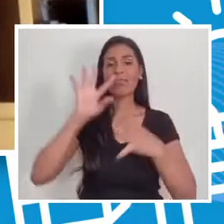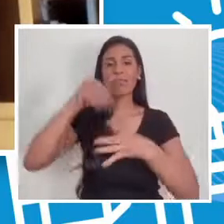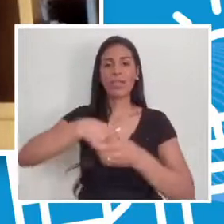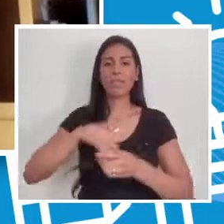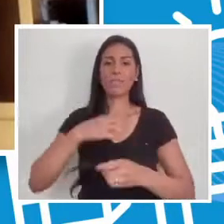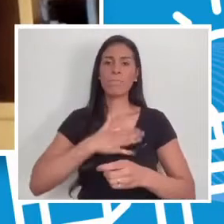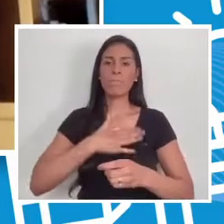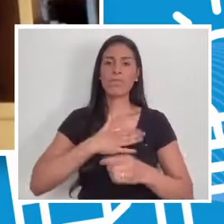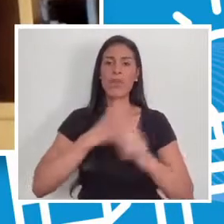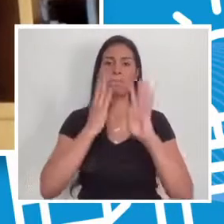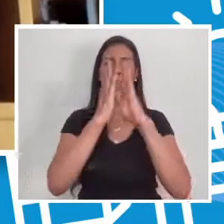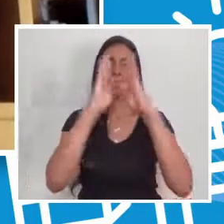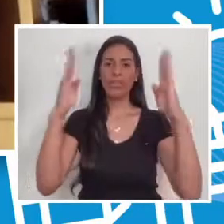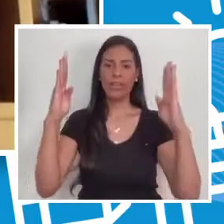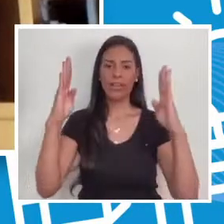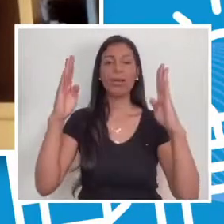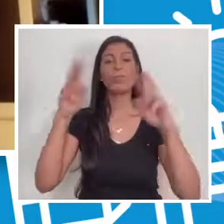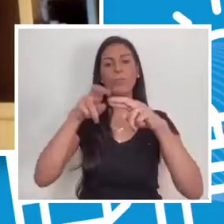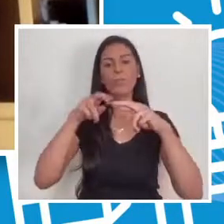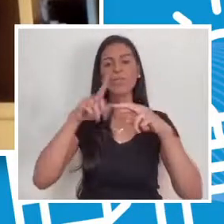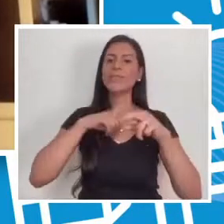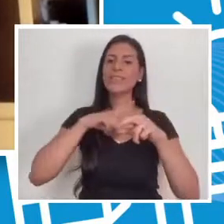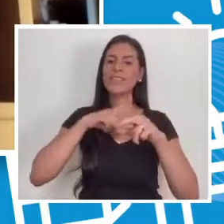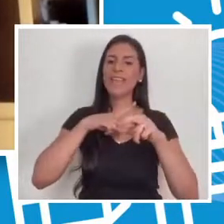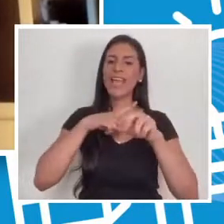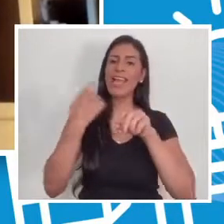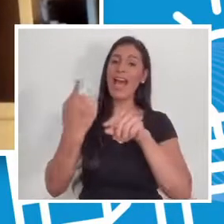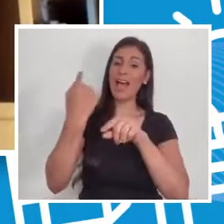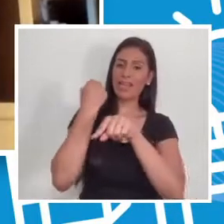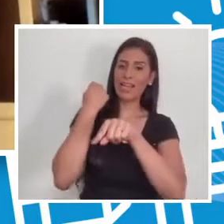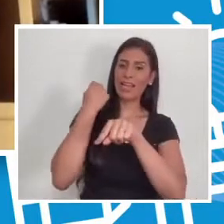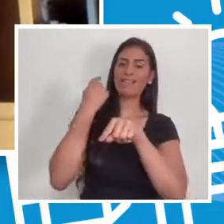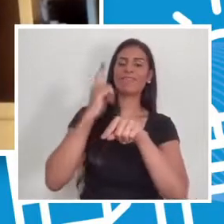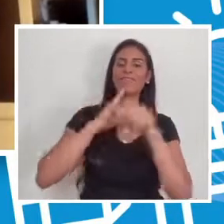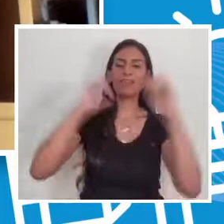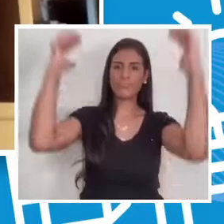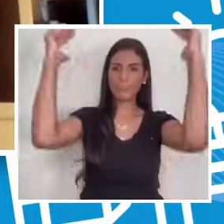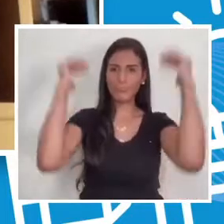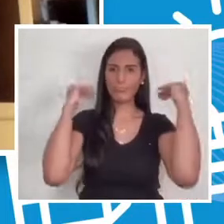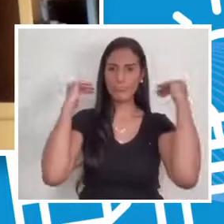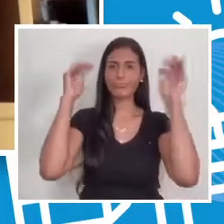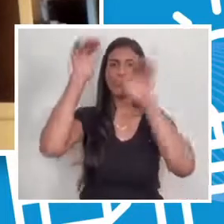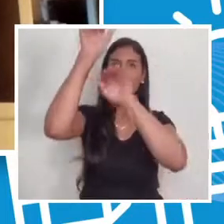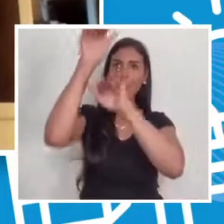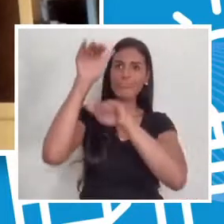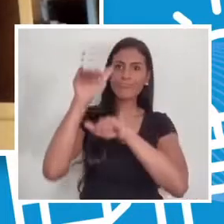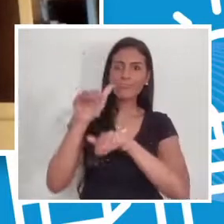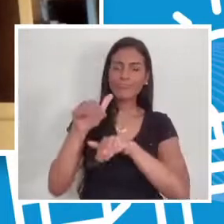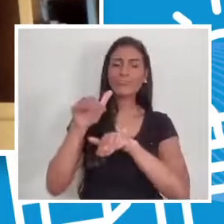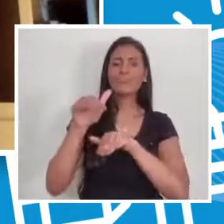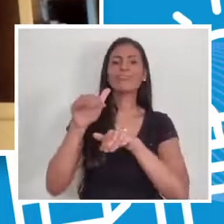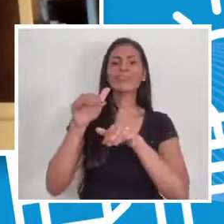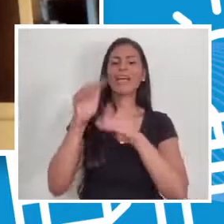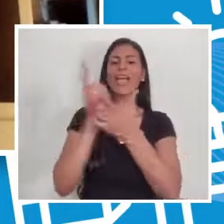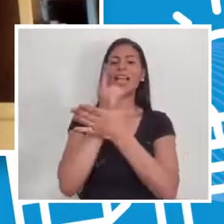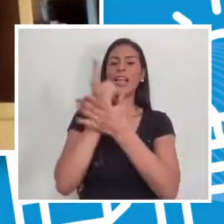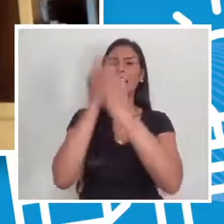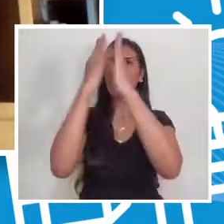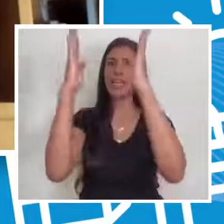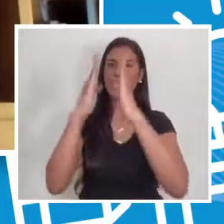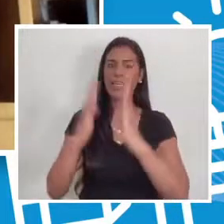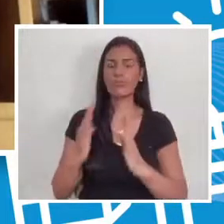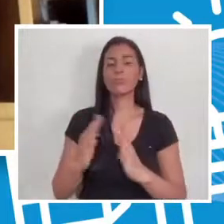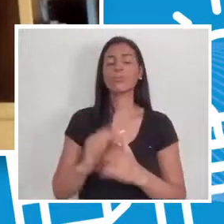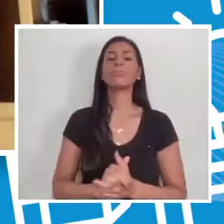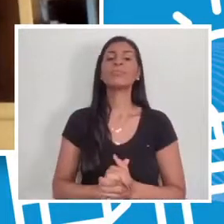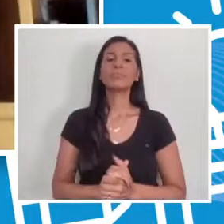uma estante aqui no fundo de onde eu falo.